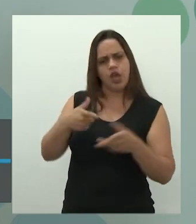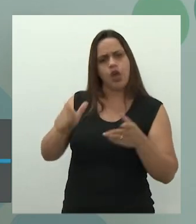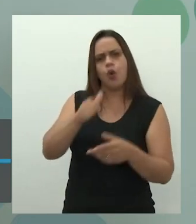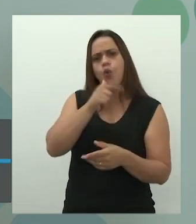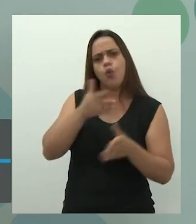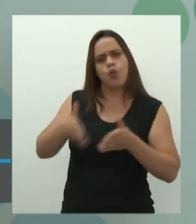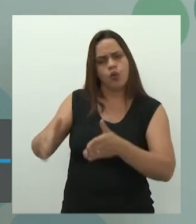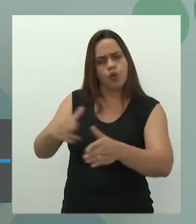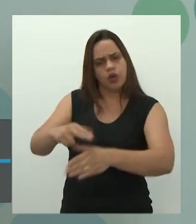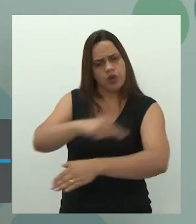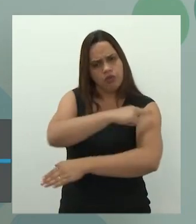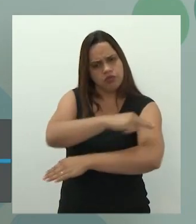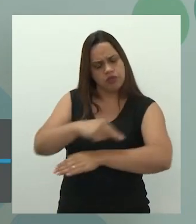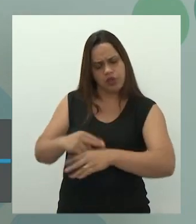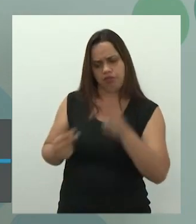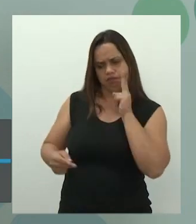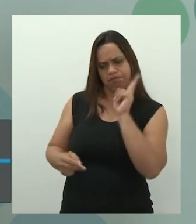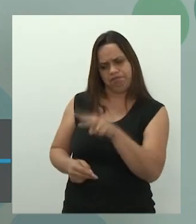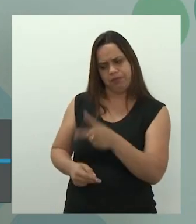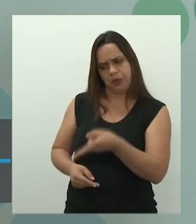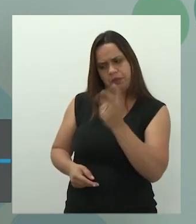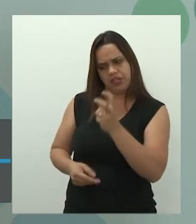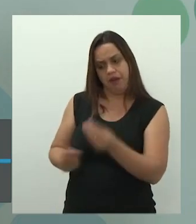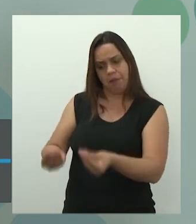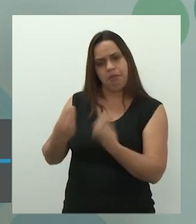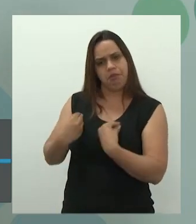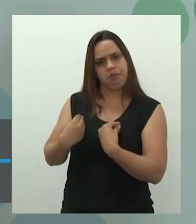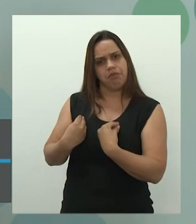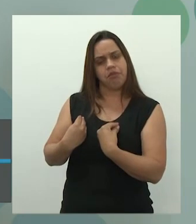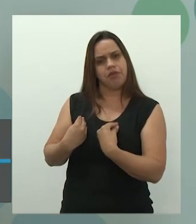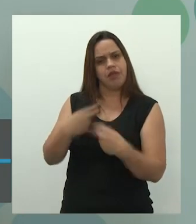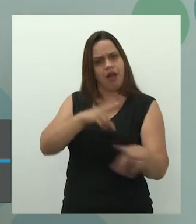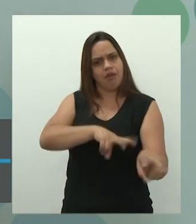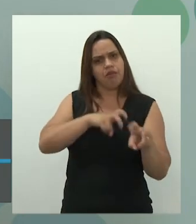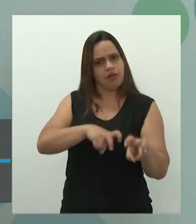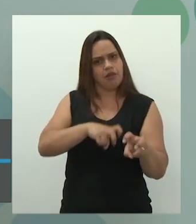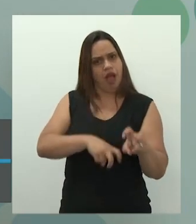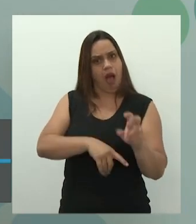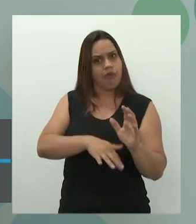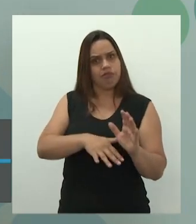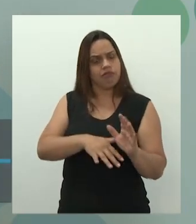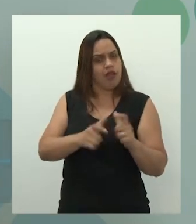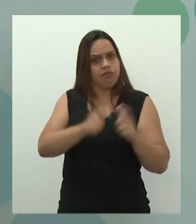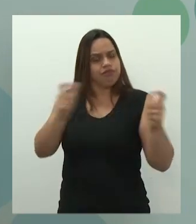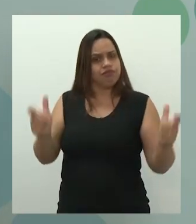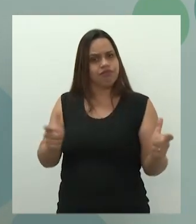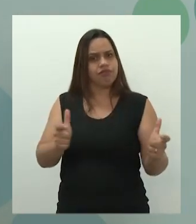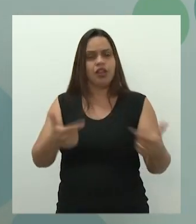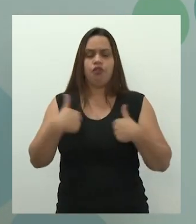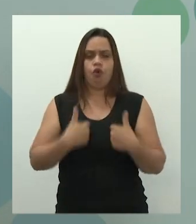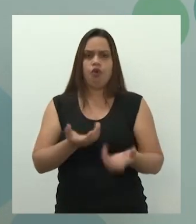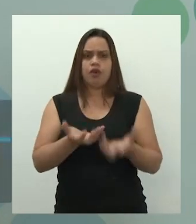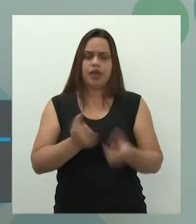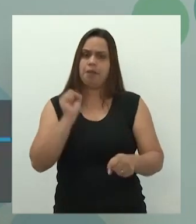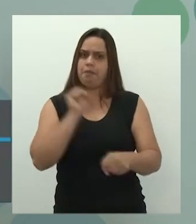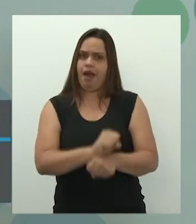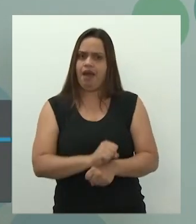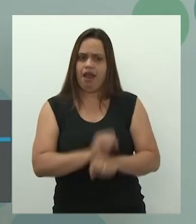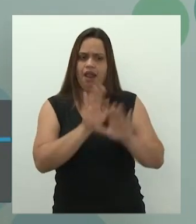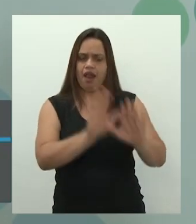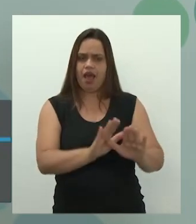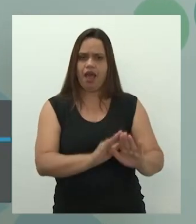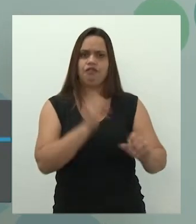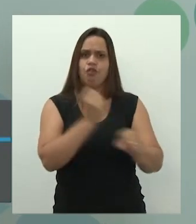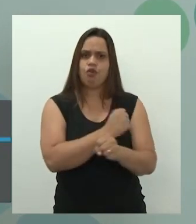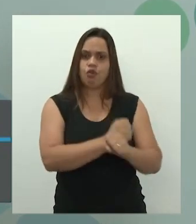uma abundância de agricultura, eu vou querer parar no Rio Nilo, vou fazer ali a minha casinha